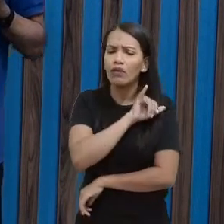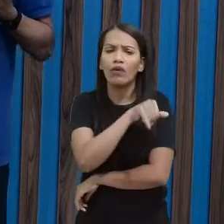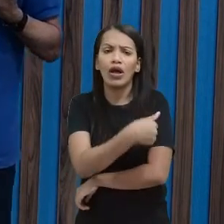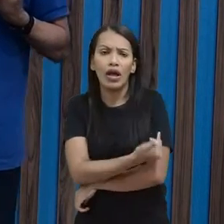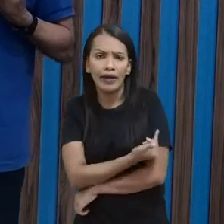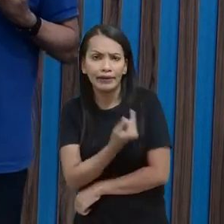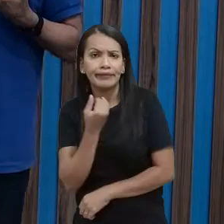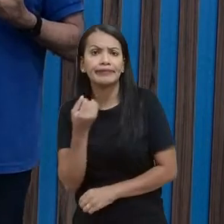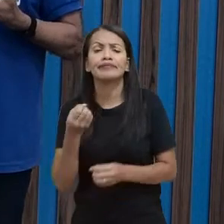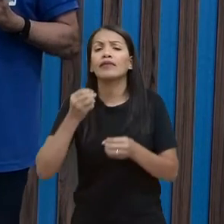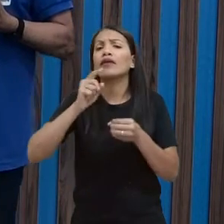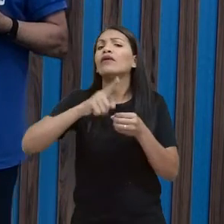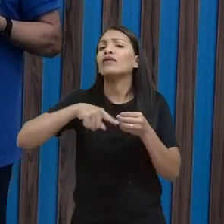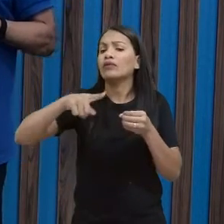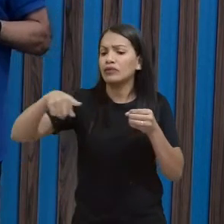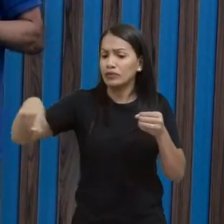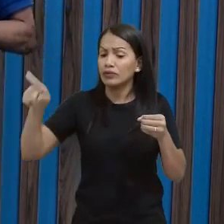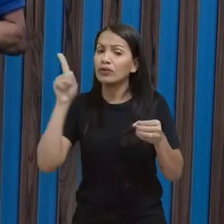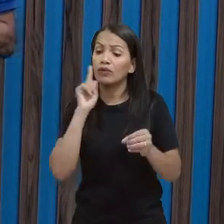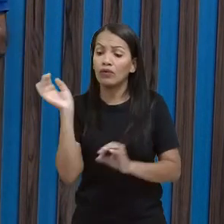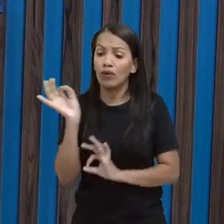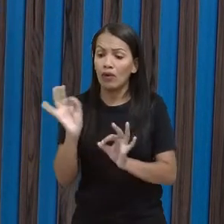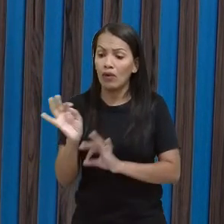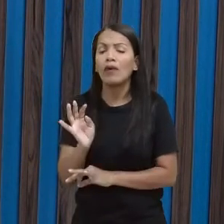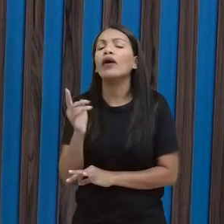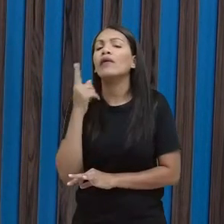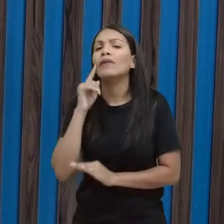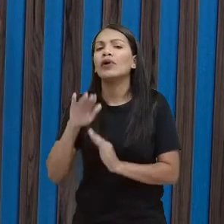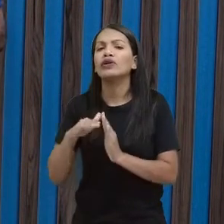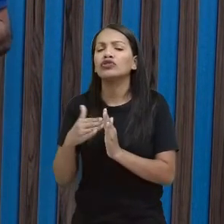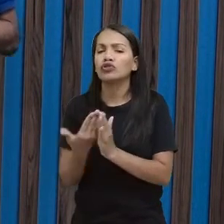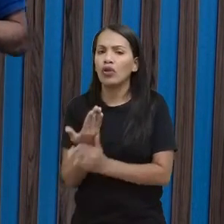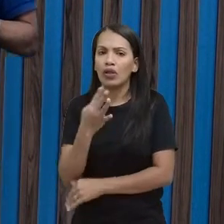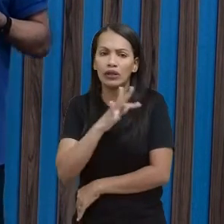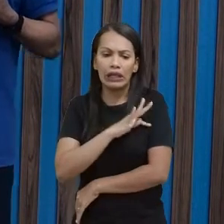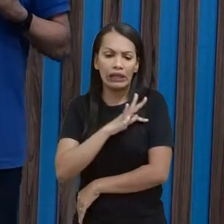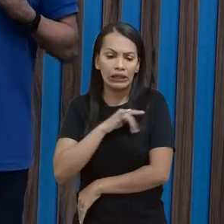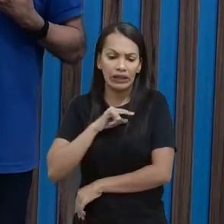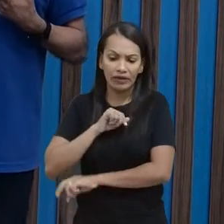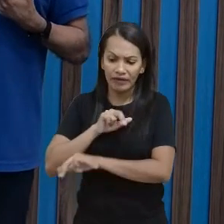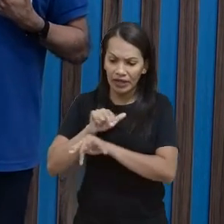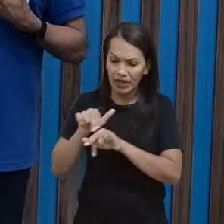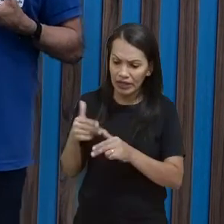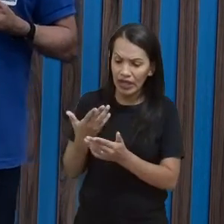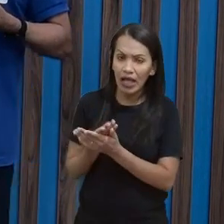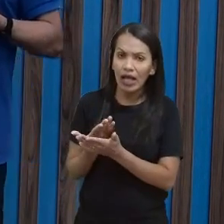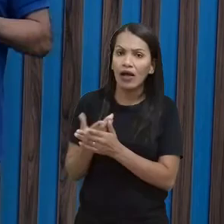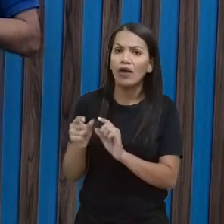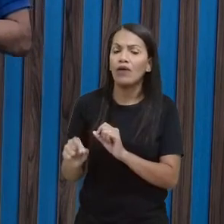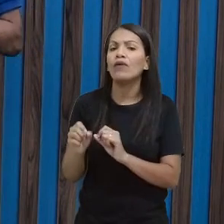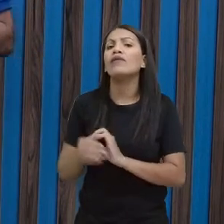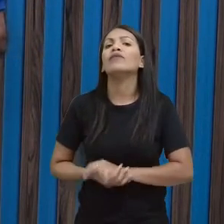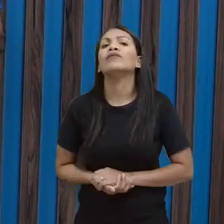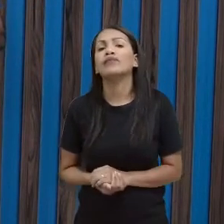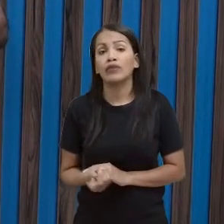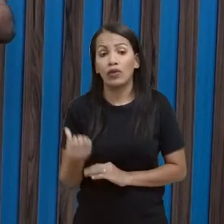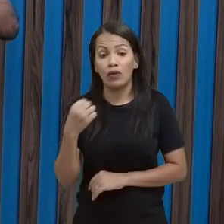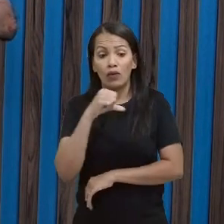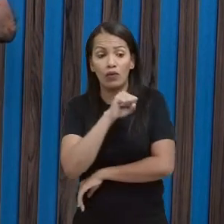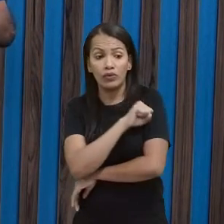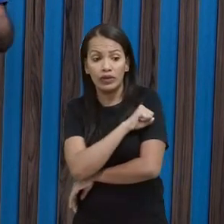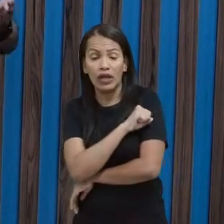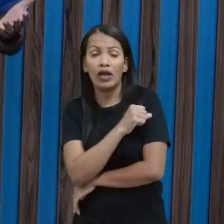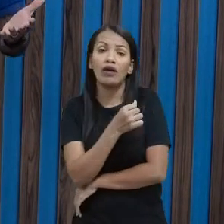do Onda Tech, que é preparação para a escola técnica, tem várias aulas lá. Tem 8º ano, 7º ano, 6º ano,